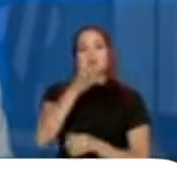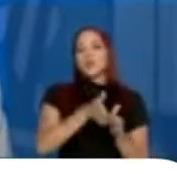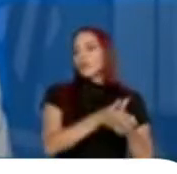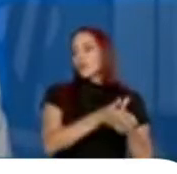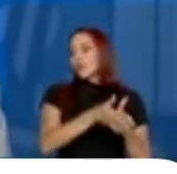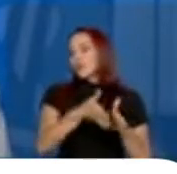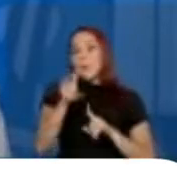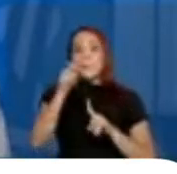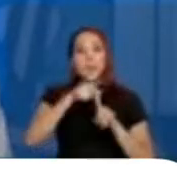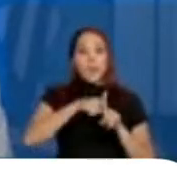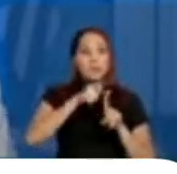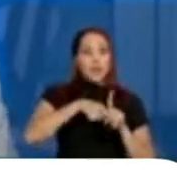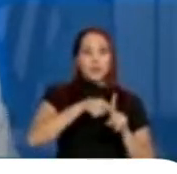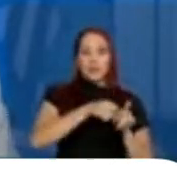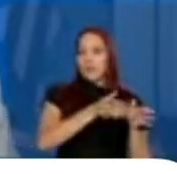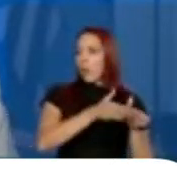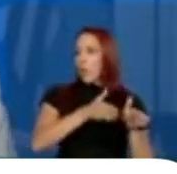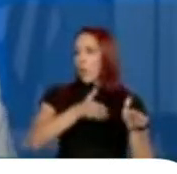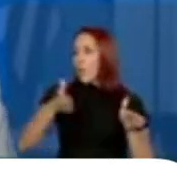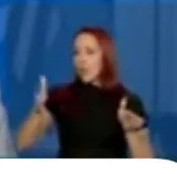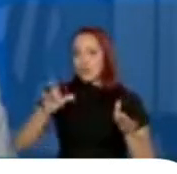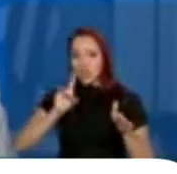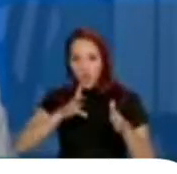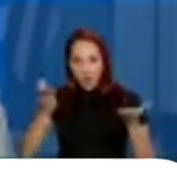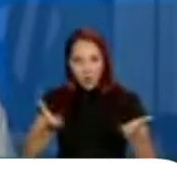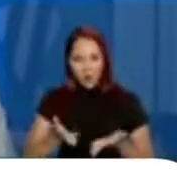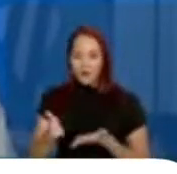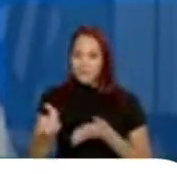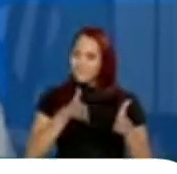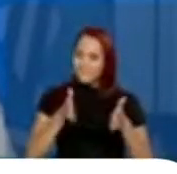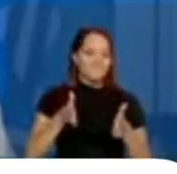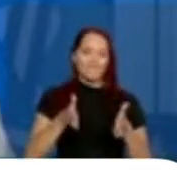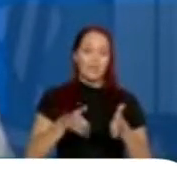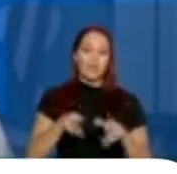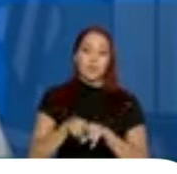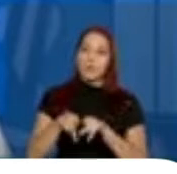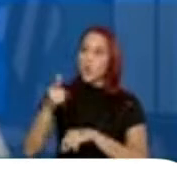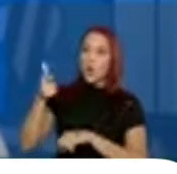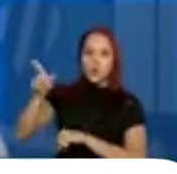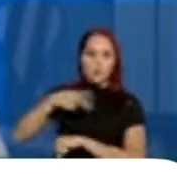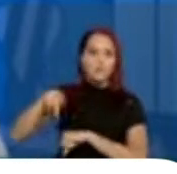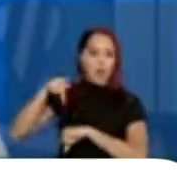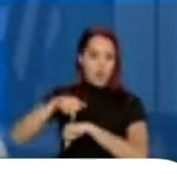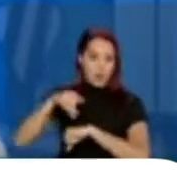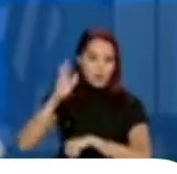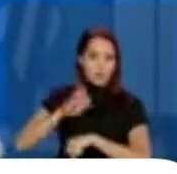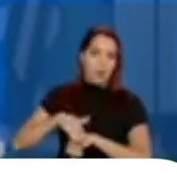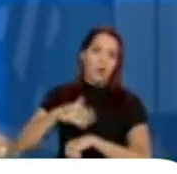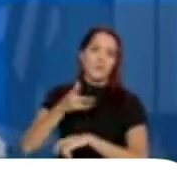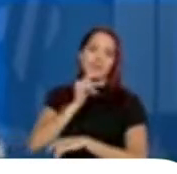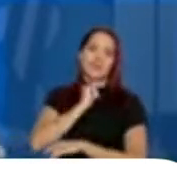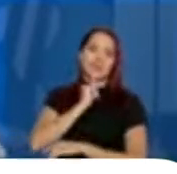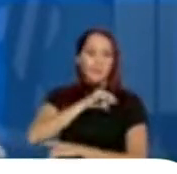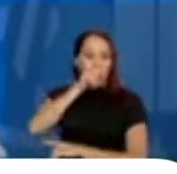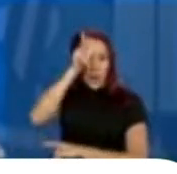de meses, não somente agora nesse período. Nem os países mais avançados, a Alemanha, que está agora